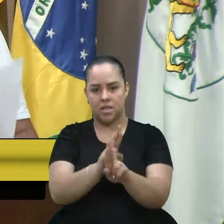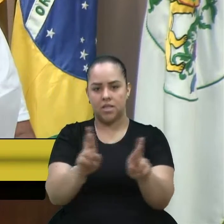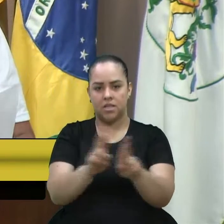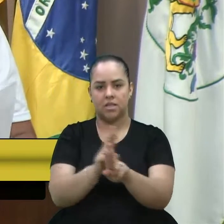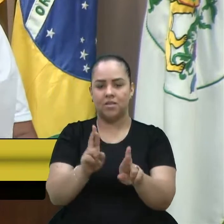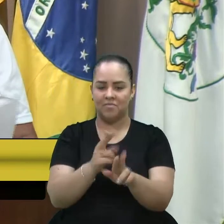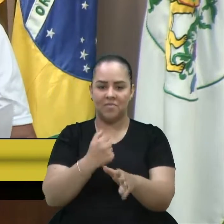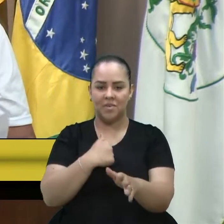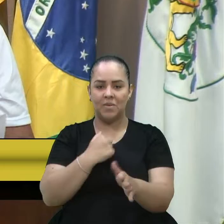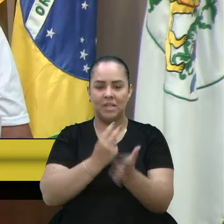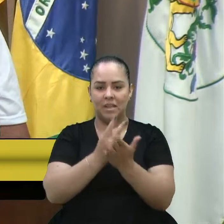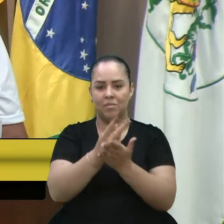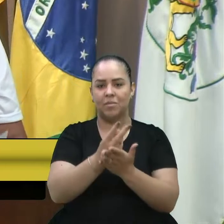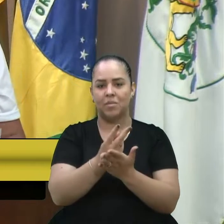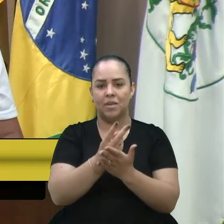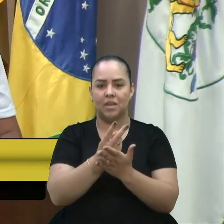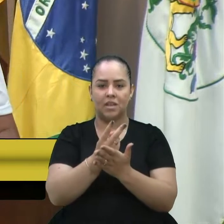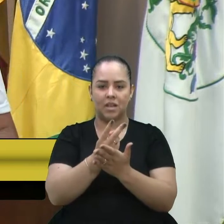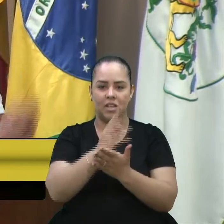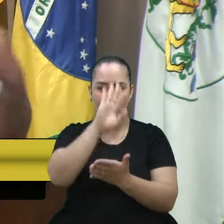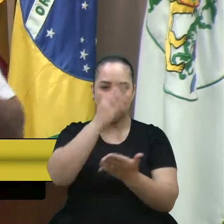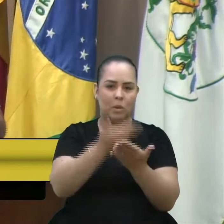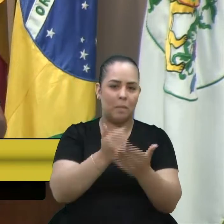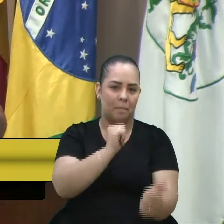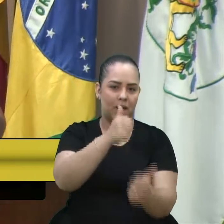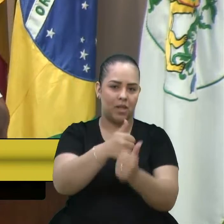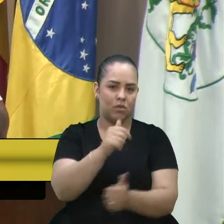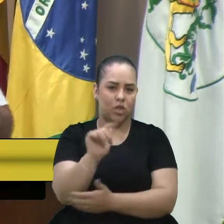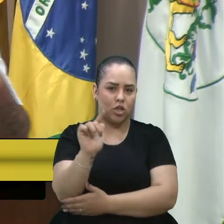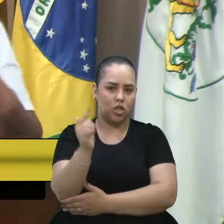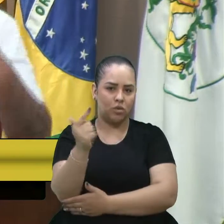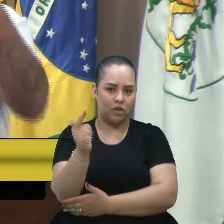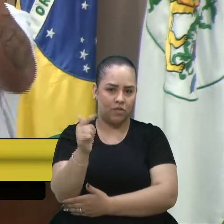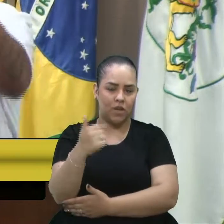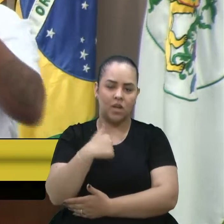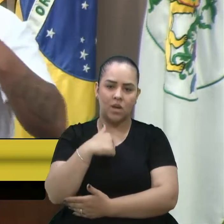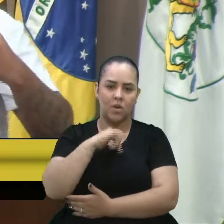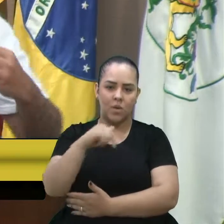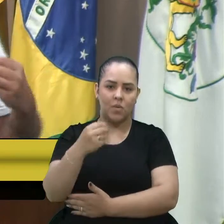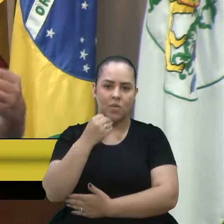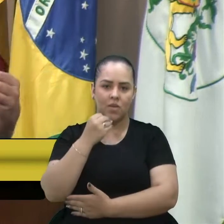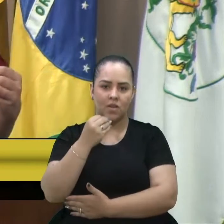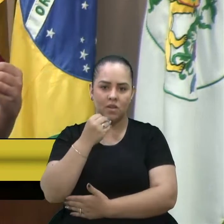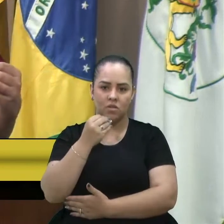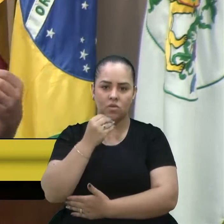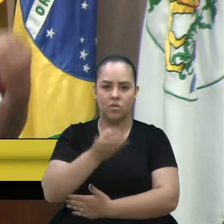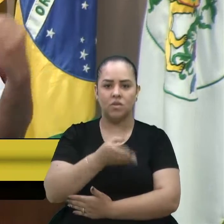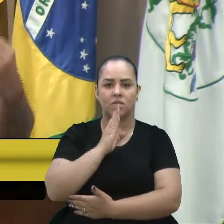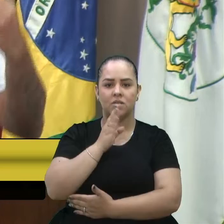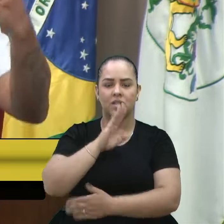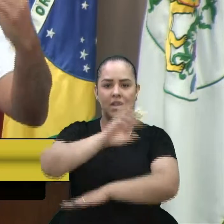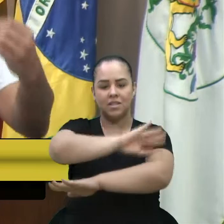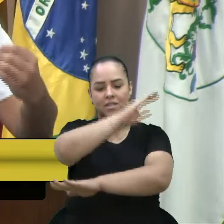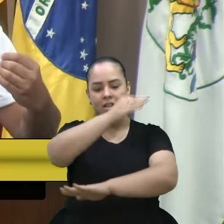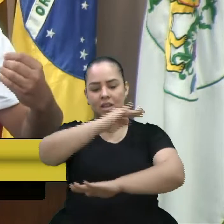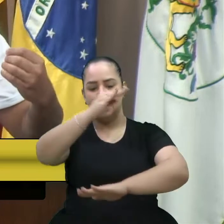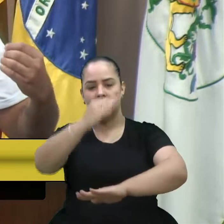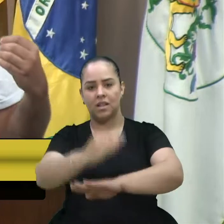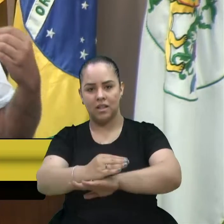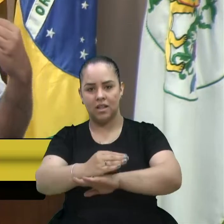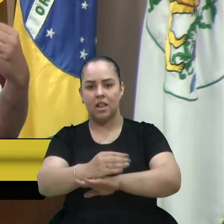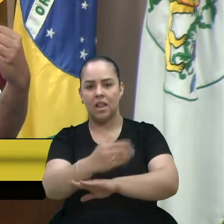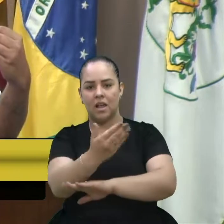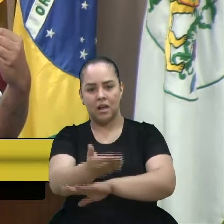namoro sempre muito próximo com a geografia. Eu tive oportunidade de conhecer a Serra da Barriga. Fui ao estado de